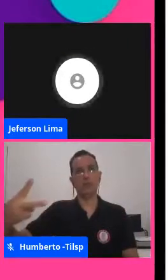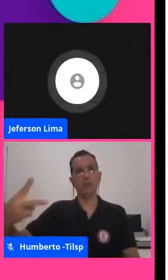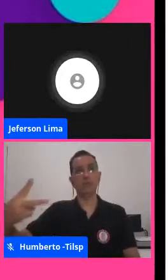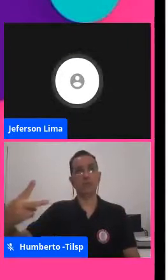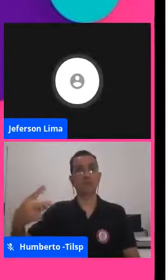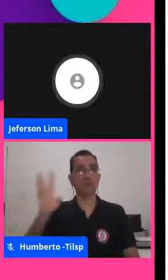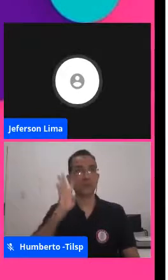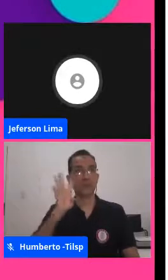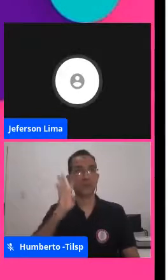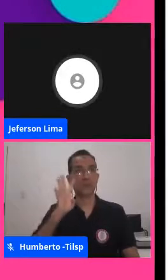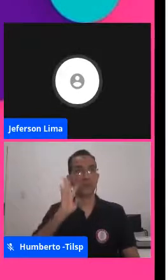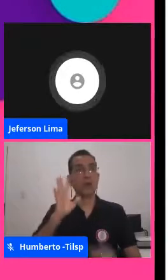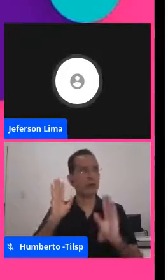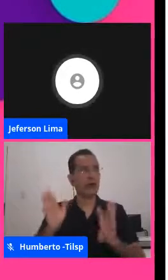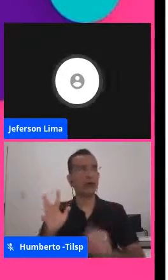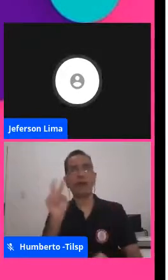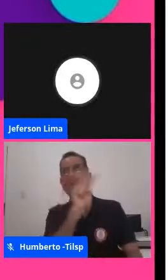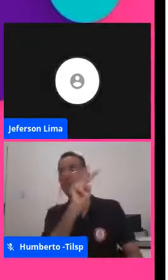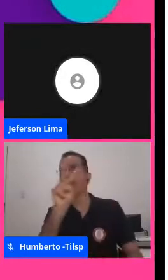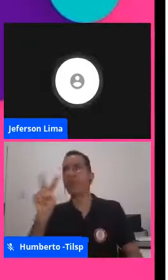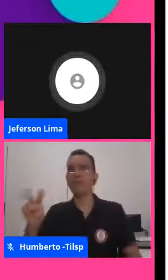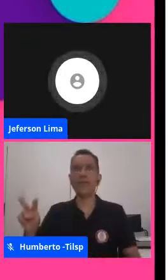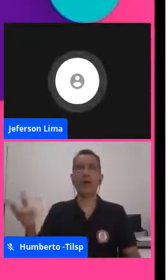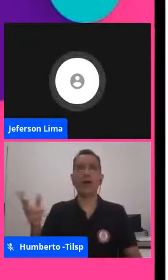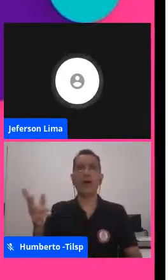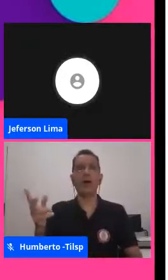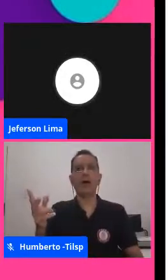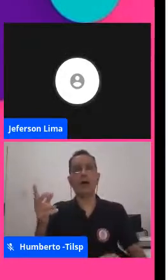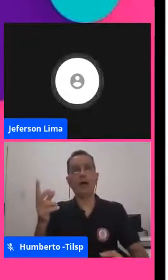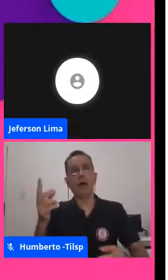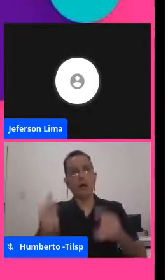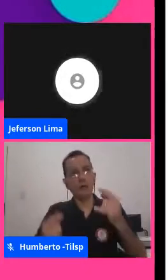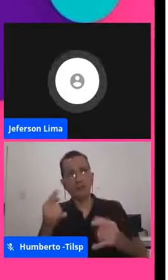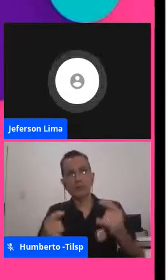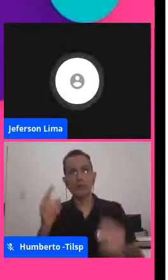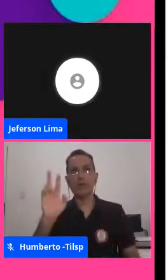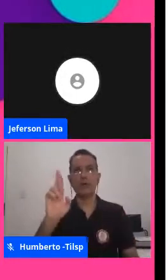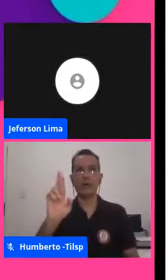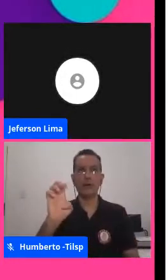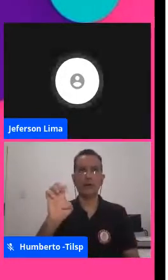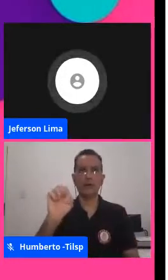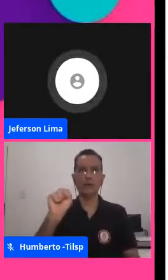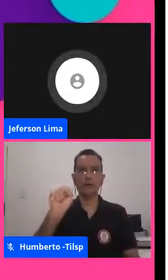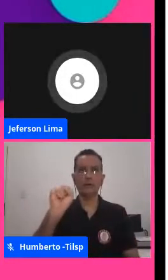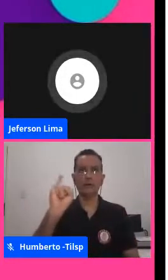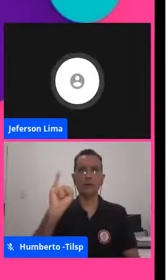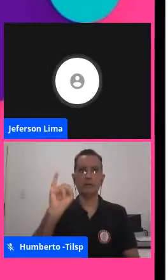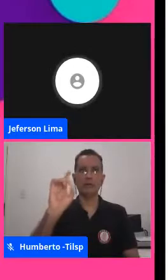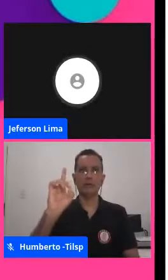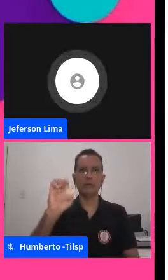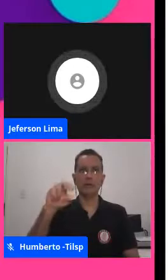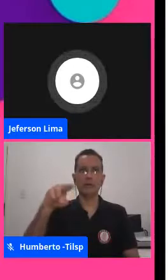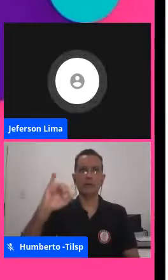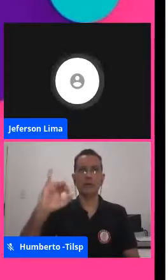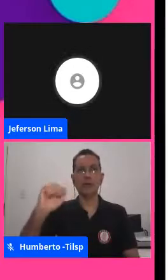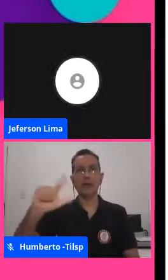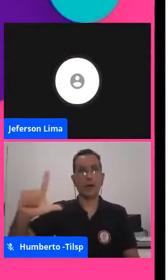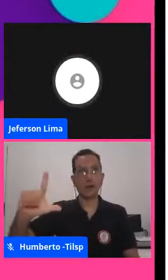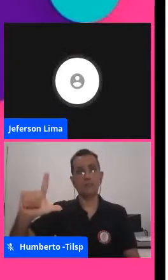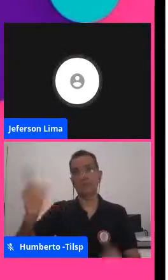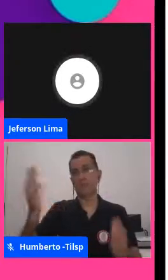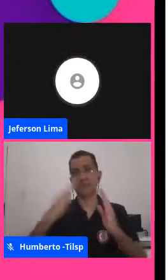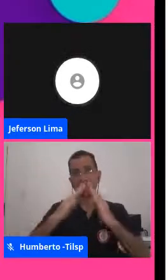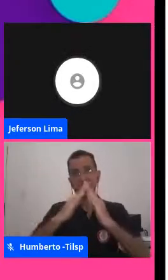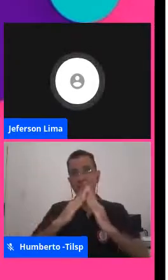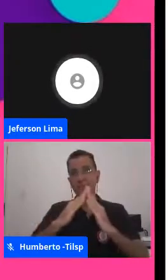ele está tão presente nessas questões de automação residencial no momento atual, né? Vamos tentar